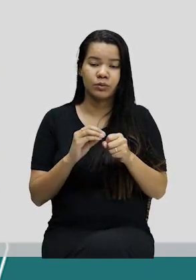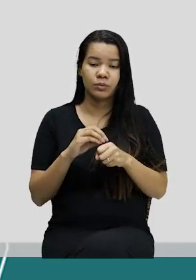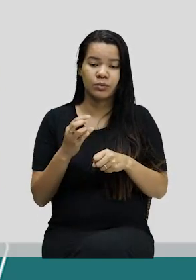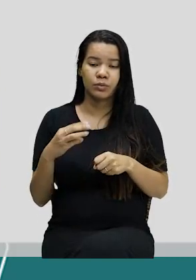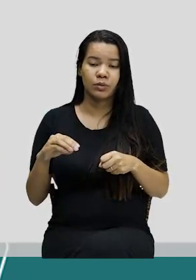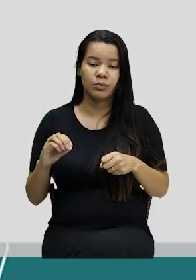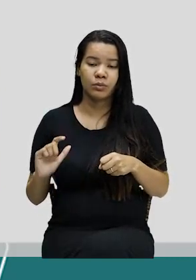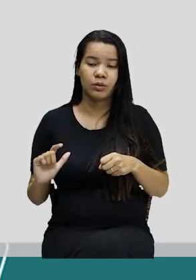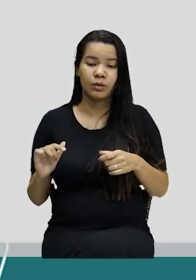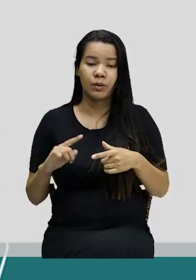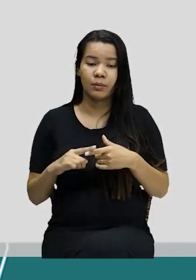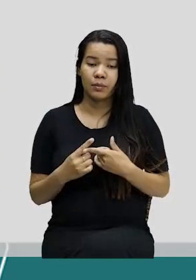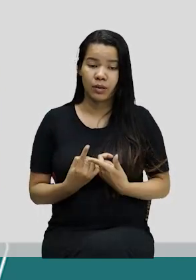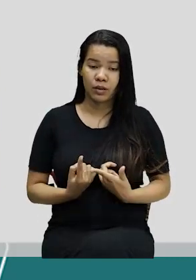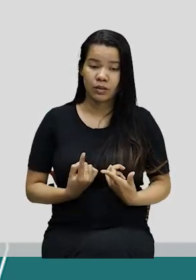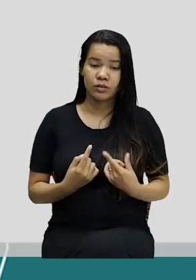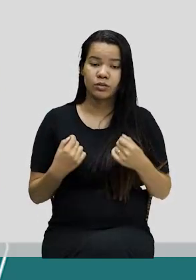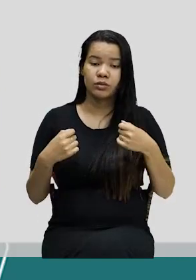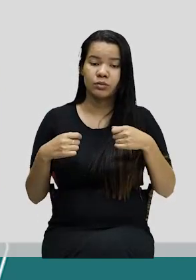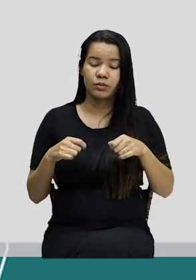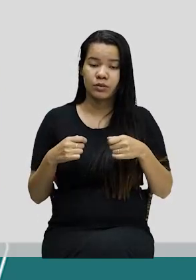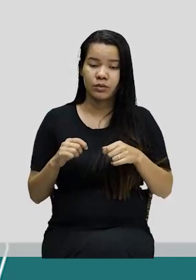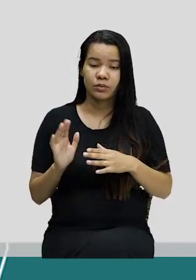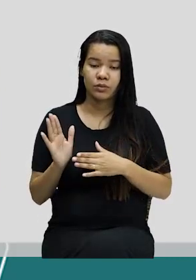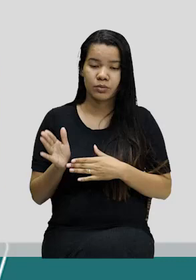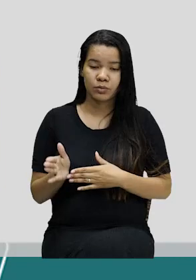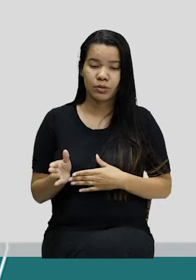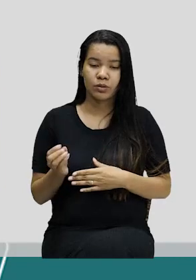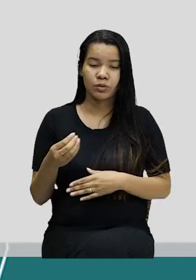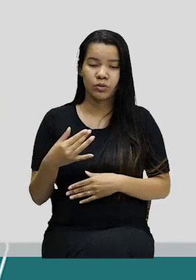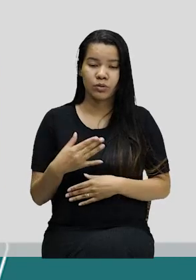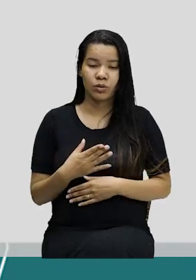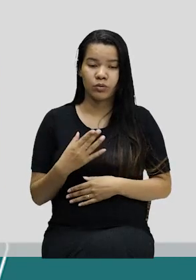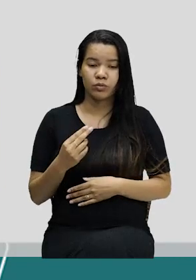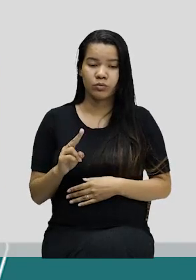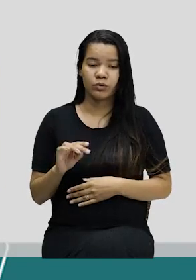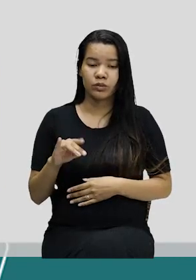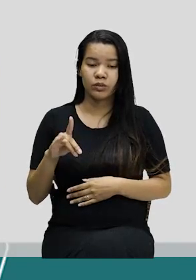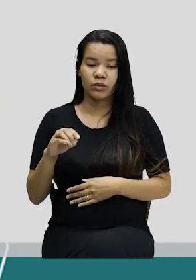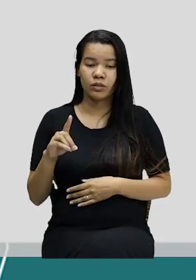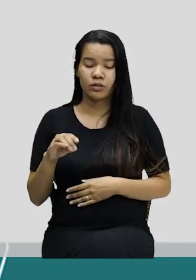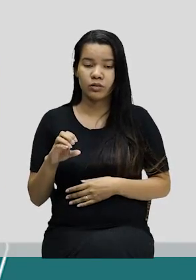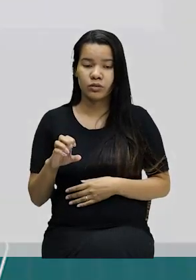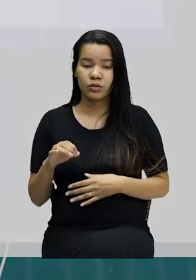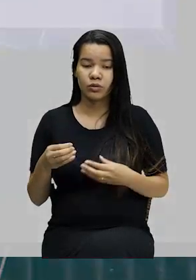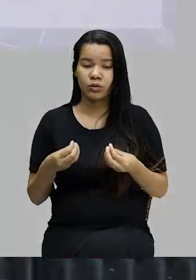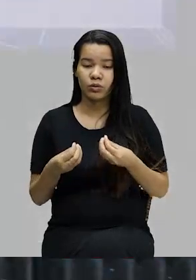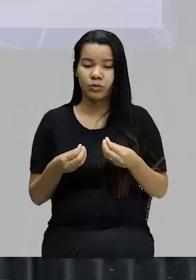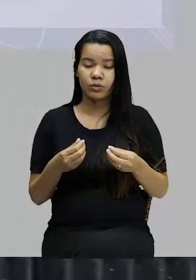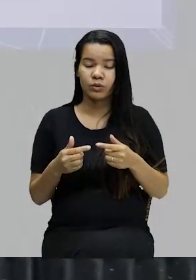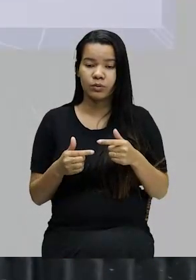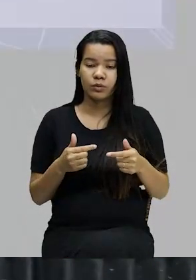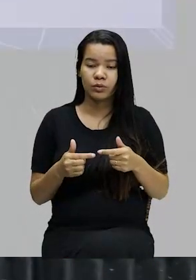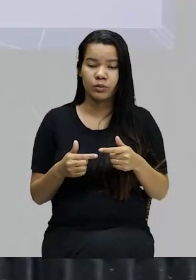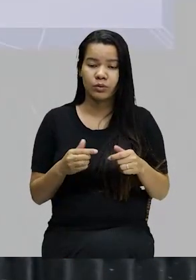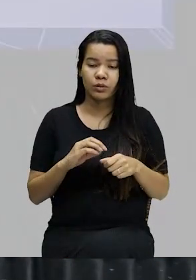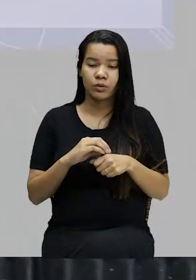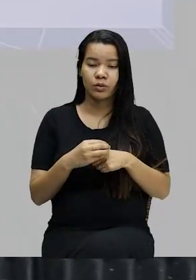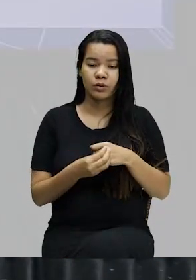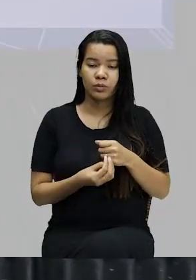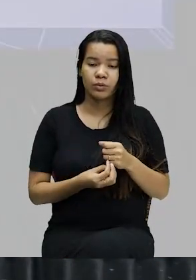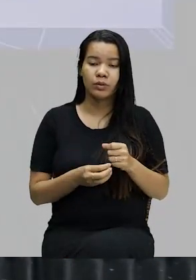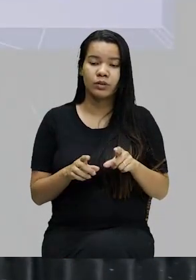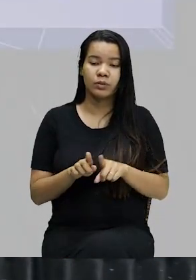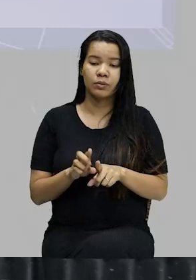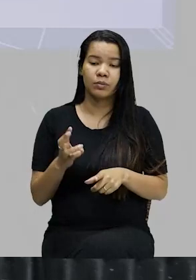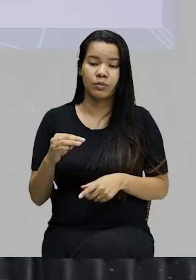só que para isso devemos estabelecer uma nova unidade. Como trabalhamos com átomos e moléculas que são